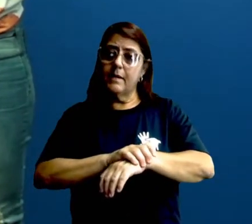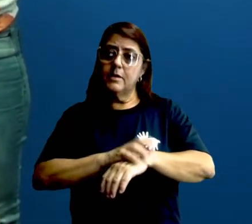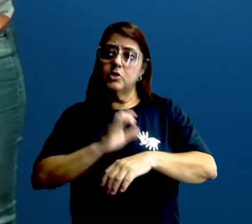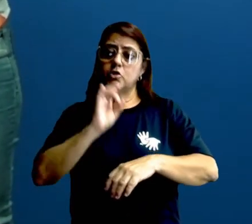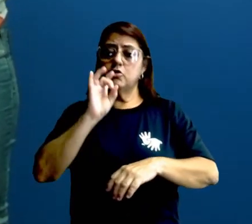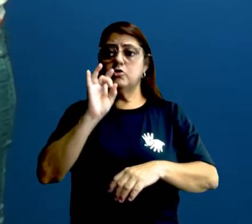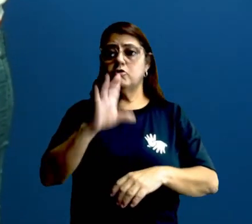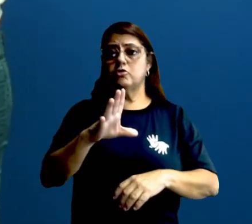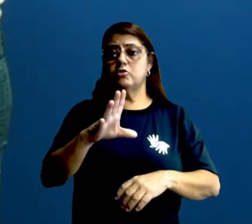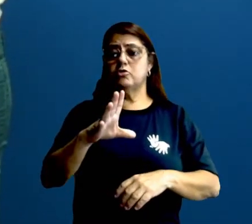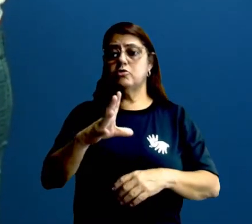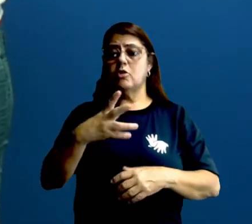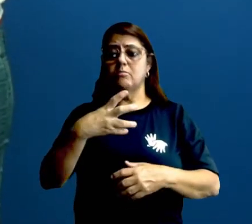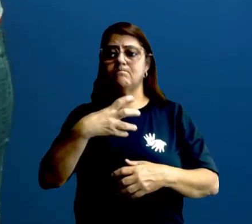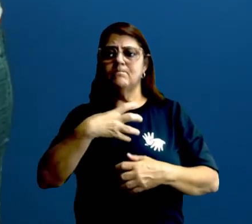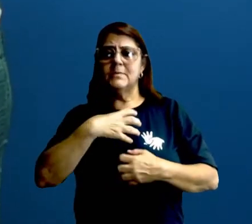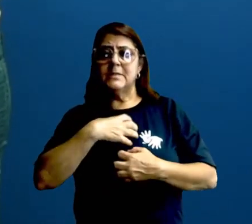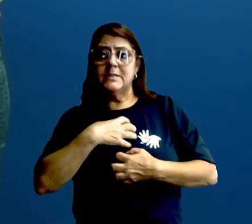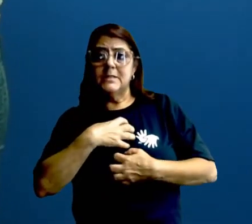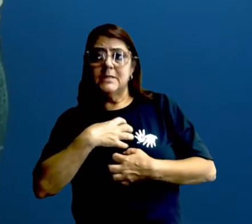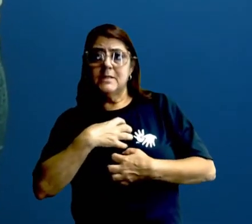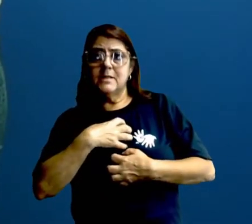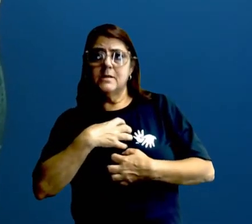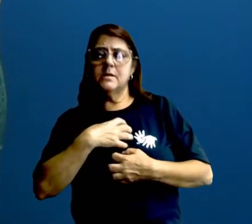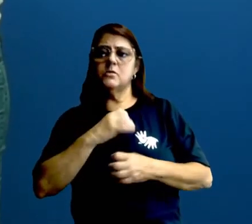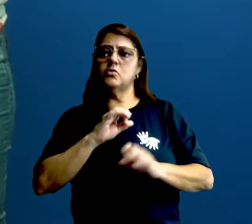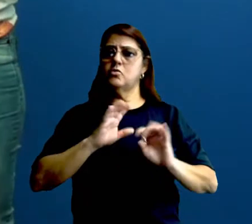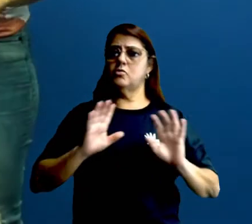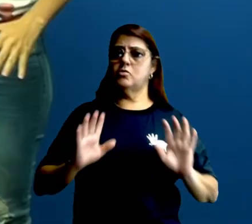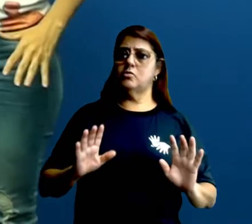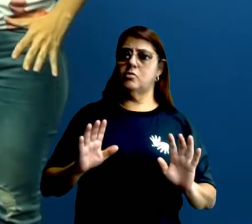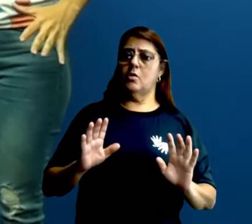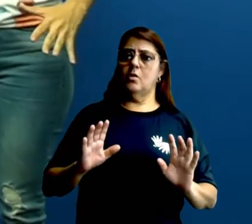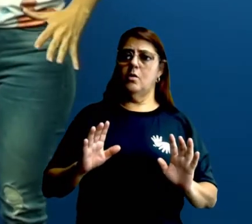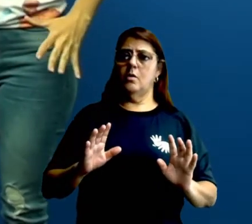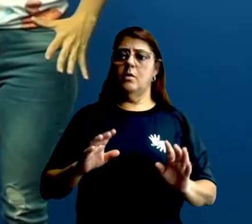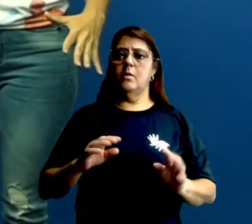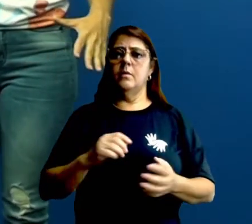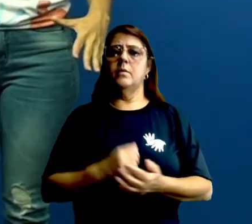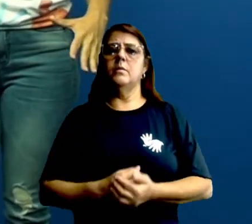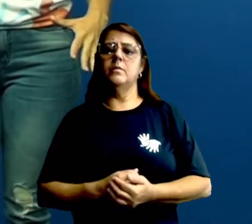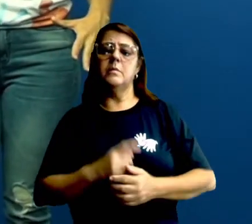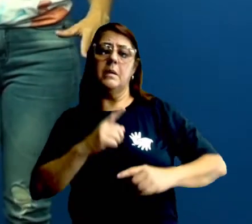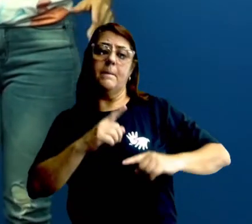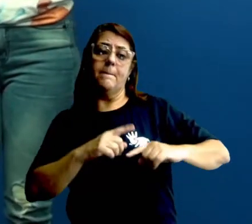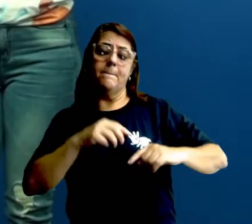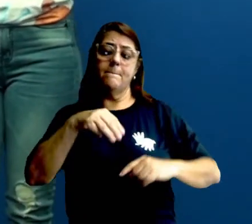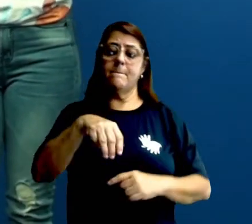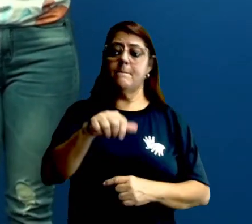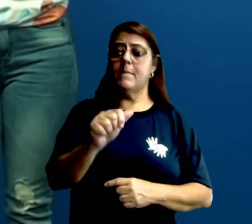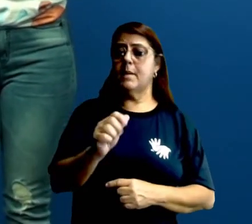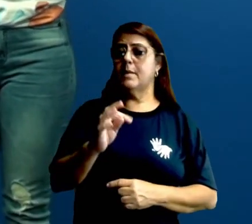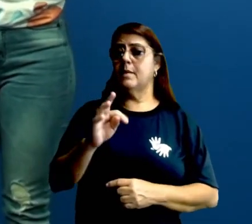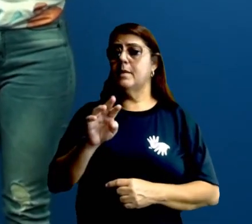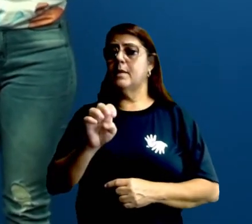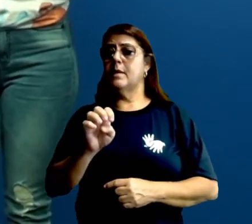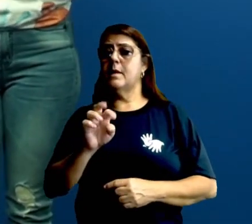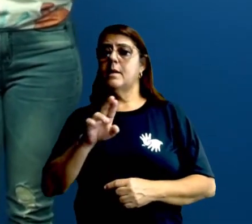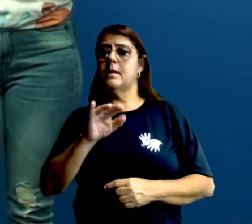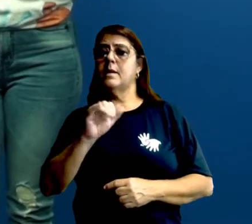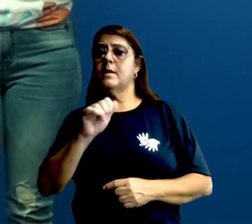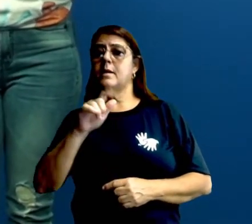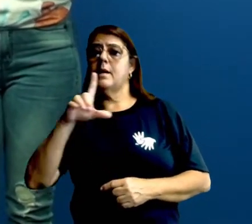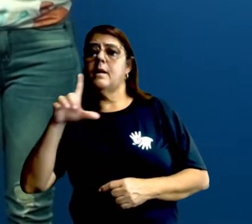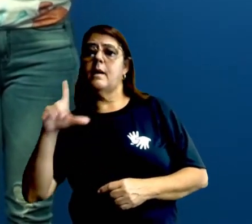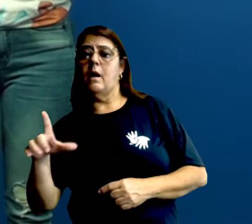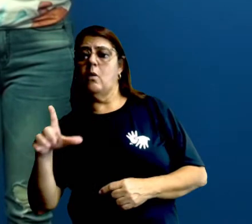ser sentido através, ou vai ser passado através dos sentidos. Então, o patrimônio imaterial é aquilo que a gente não